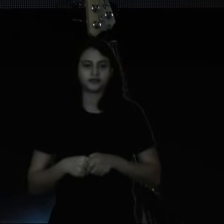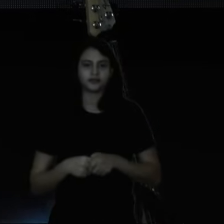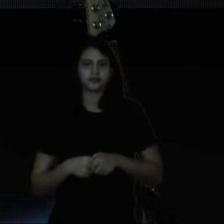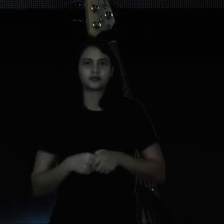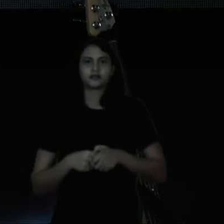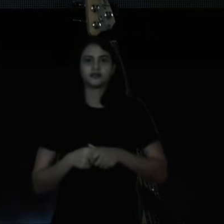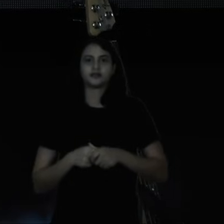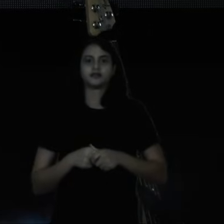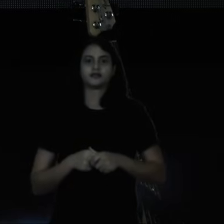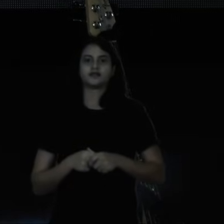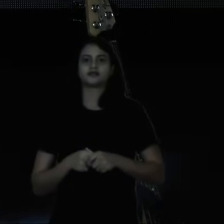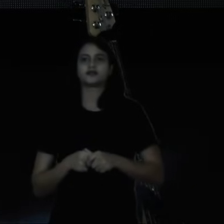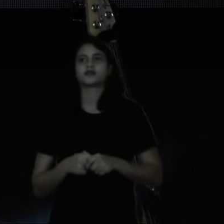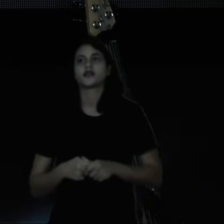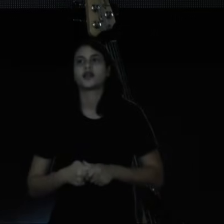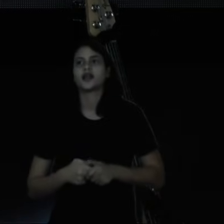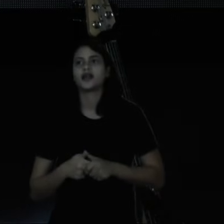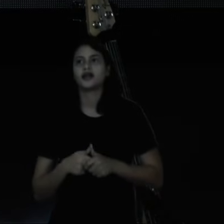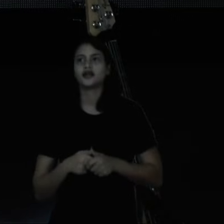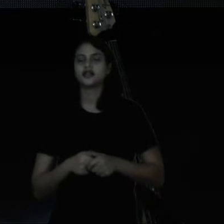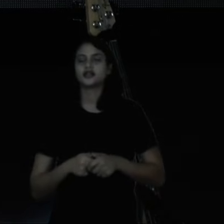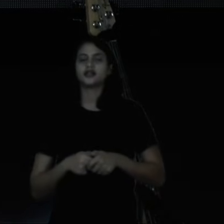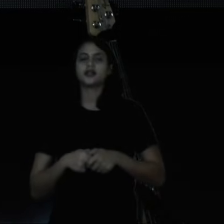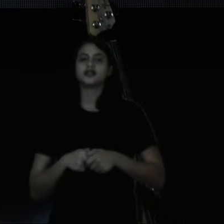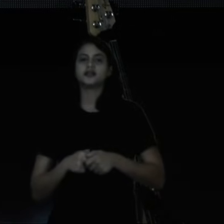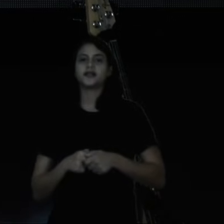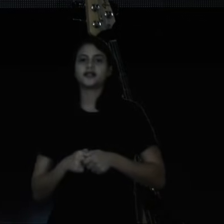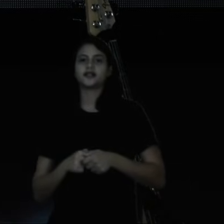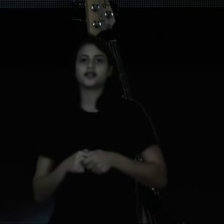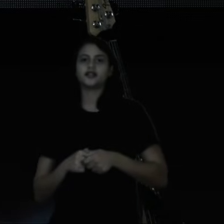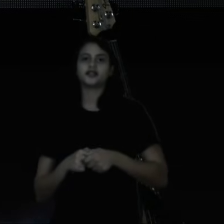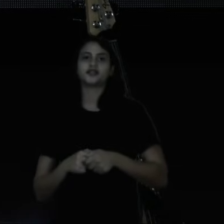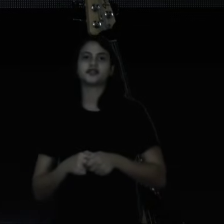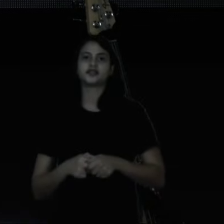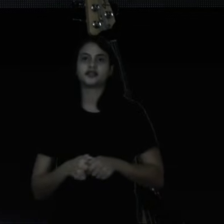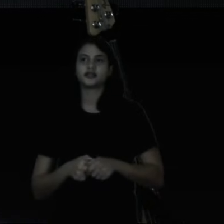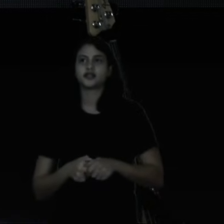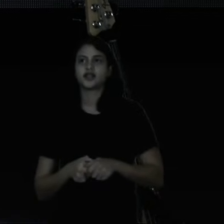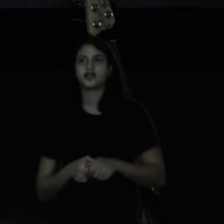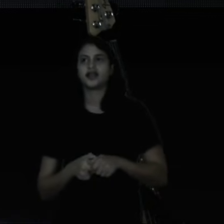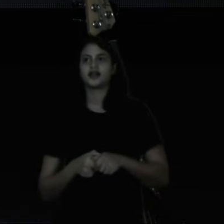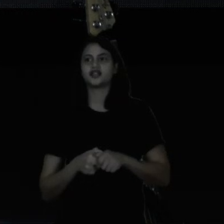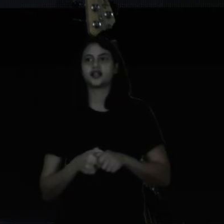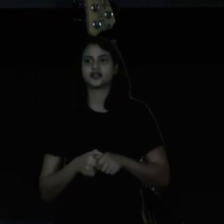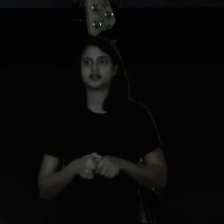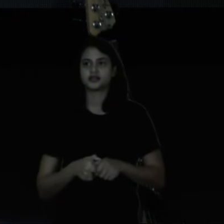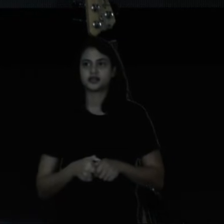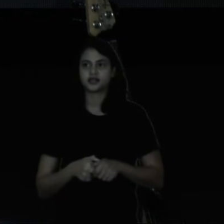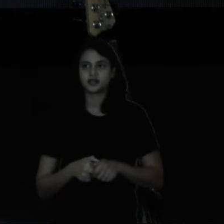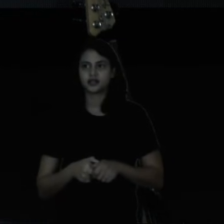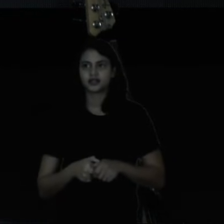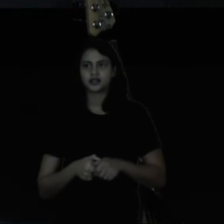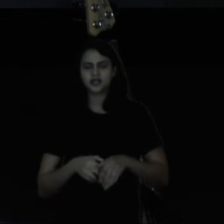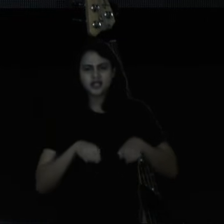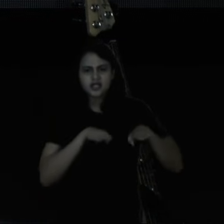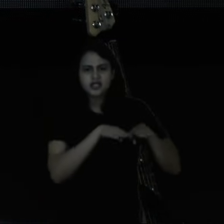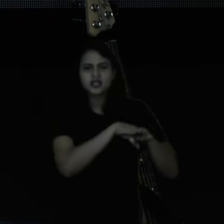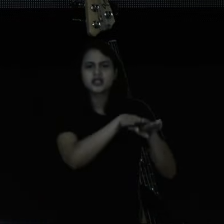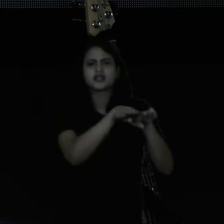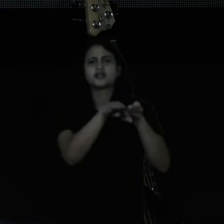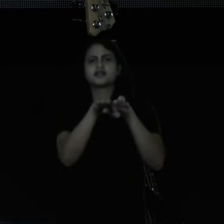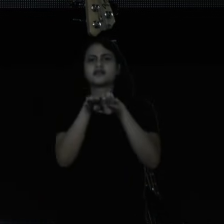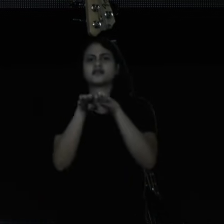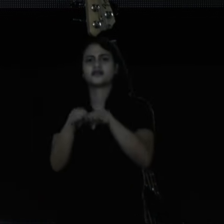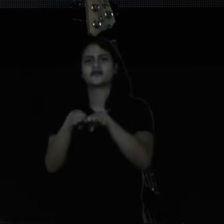reaja aos padrões da rejeição. Eita, esse aqui é... A Bíblia diz assim, Juízes 11:7-11: